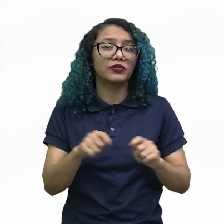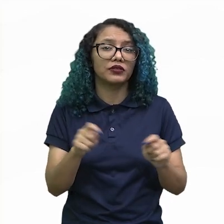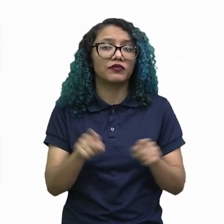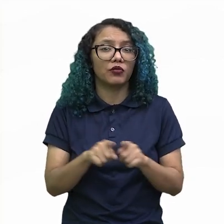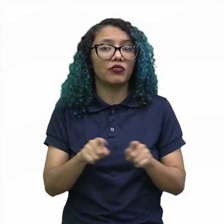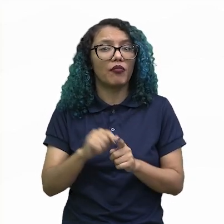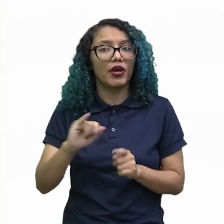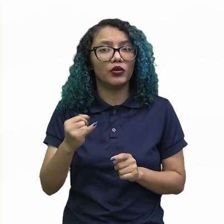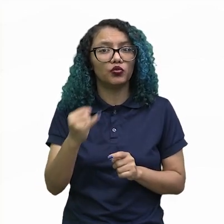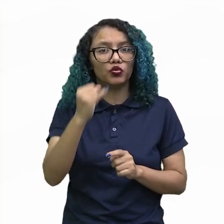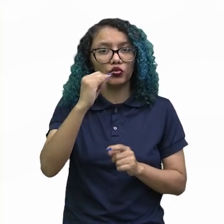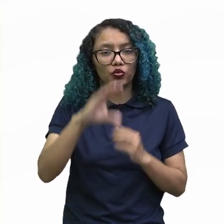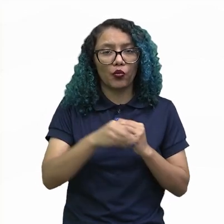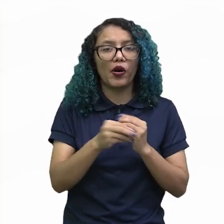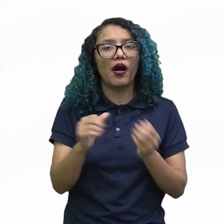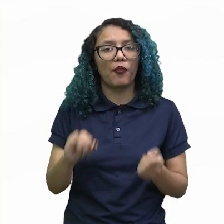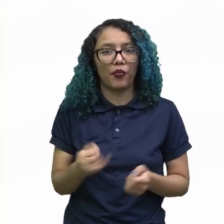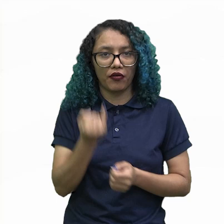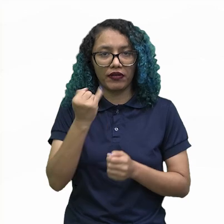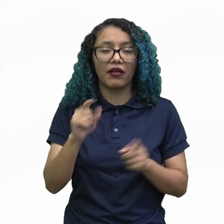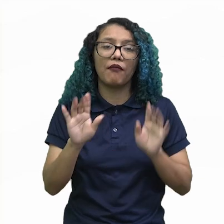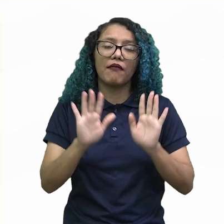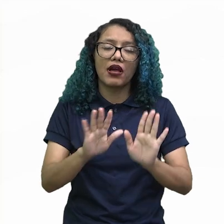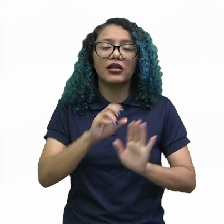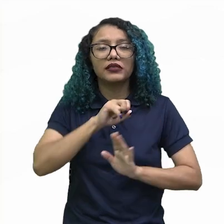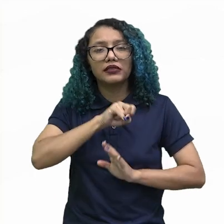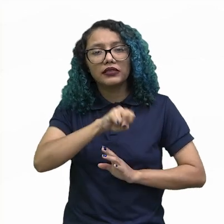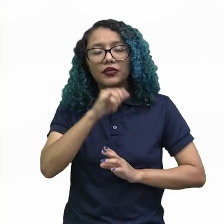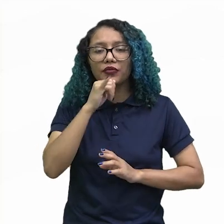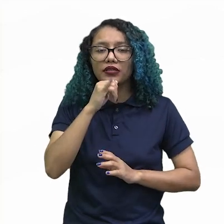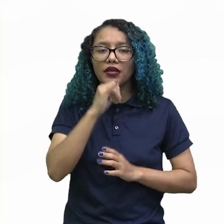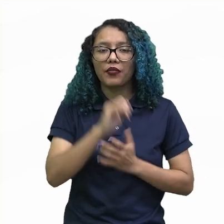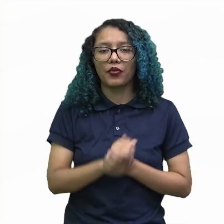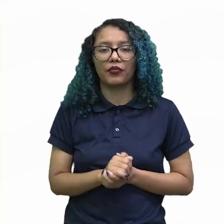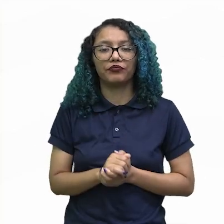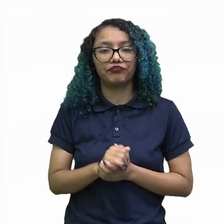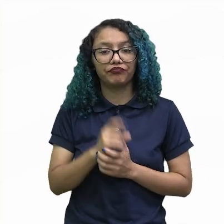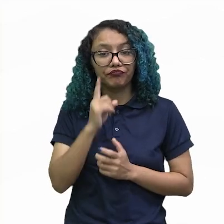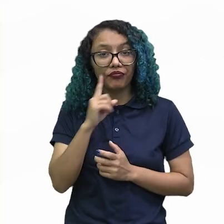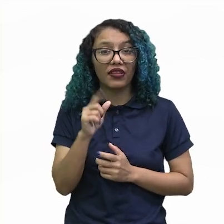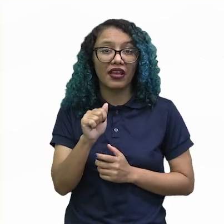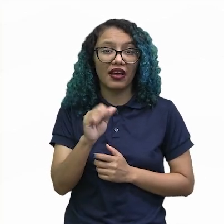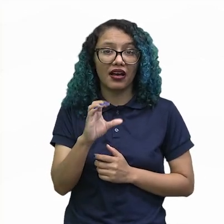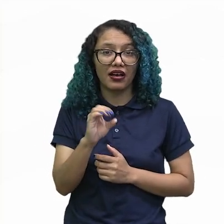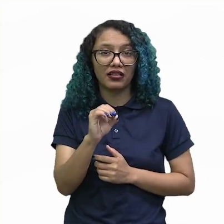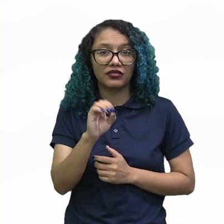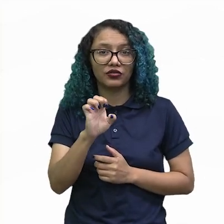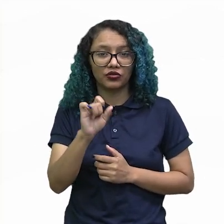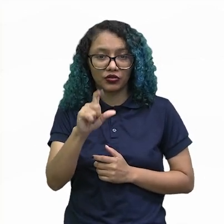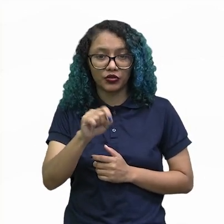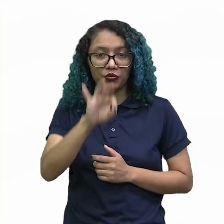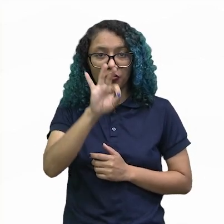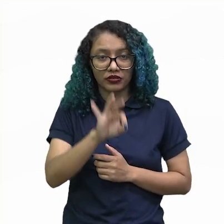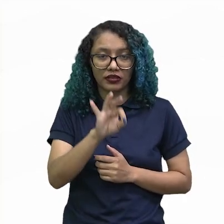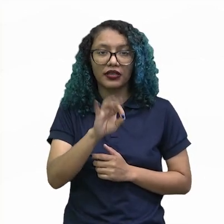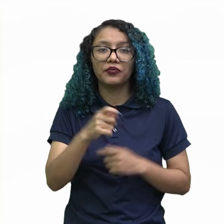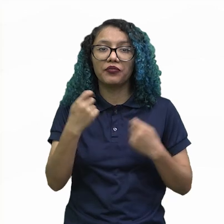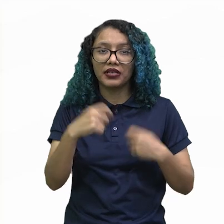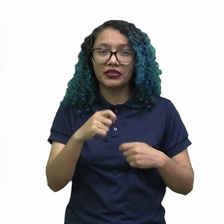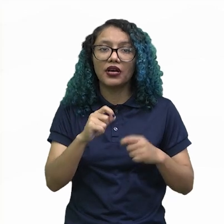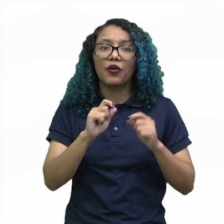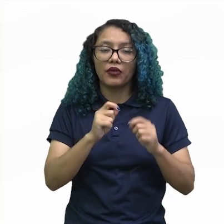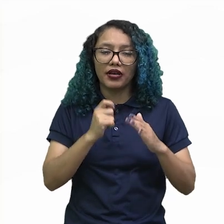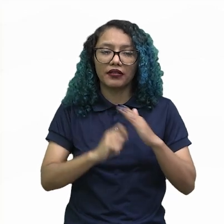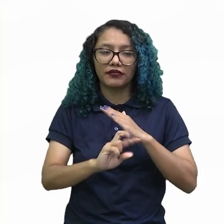usufruto desses juros compostos, tá bom? Mas, nesse caso de ações, você sempre deverá reinvestir